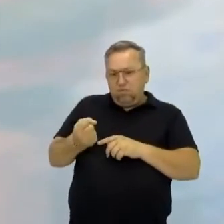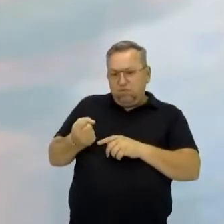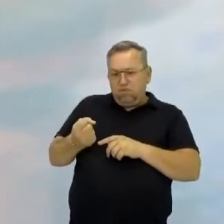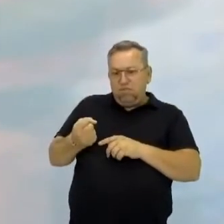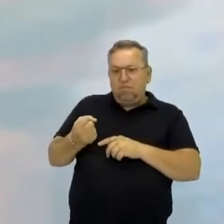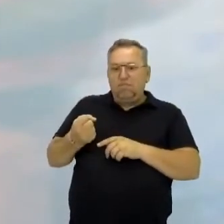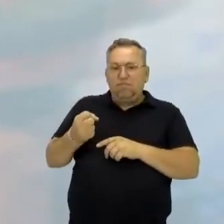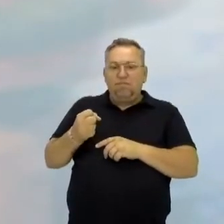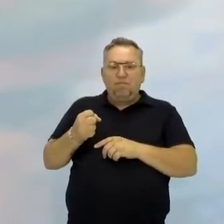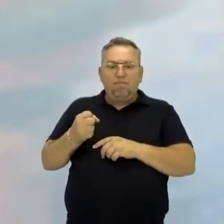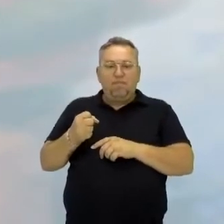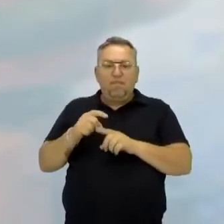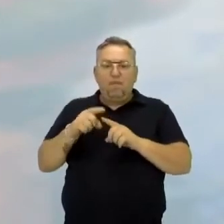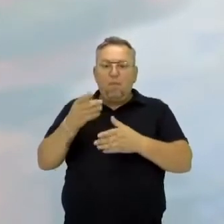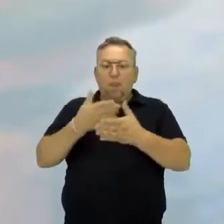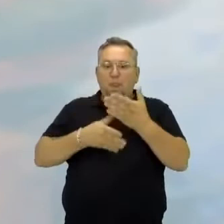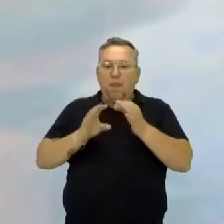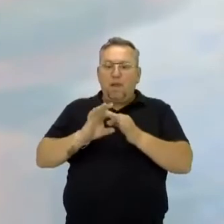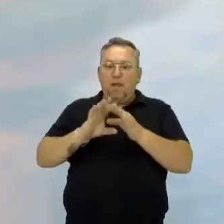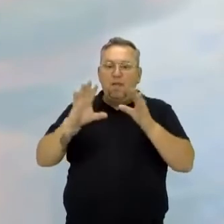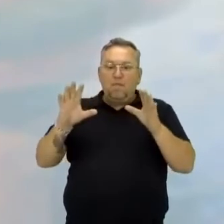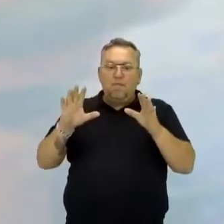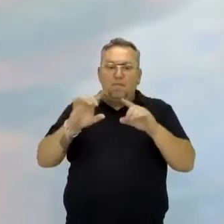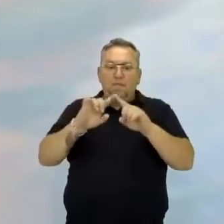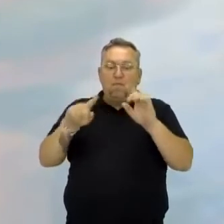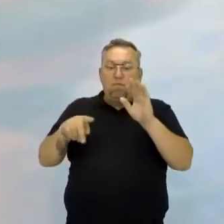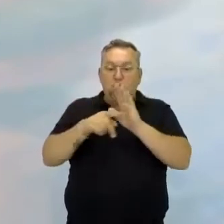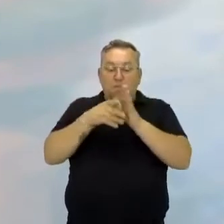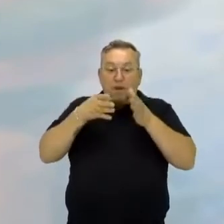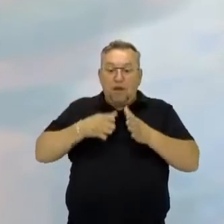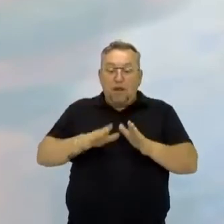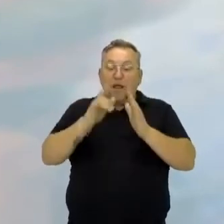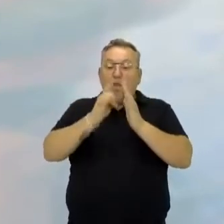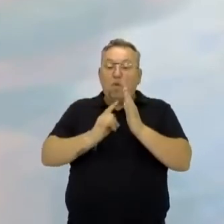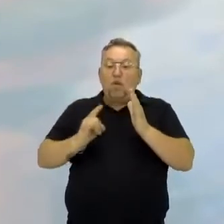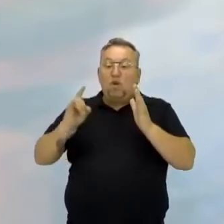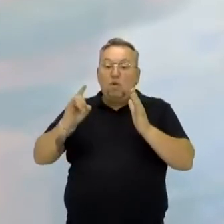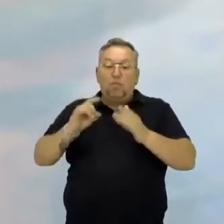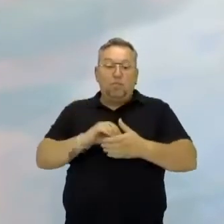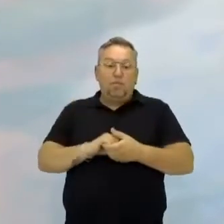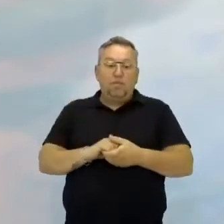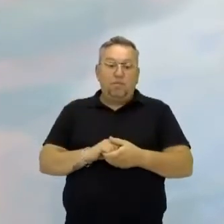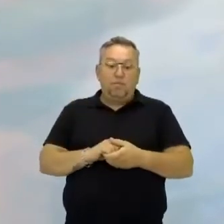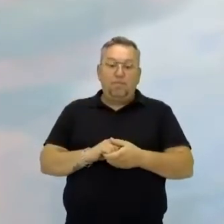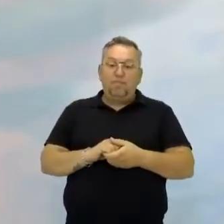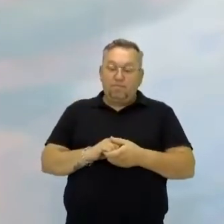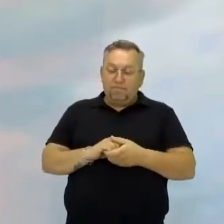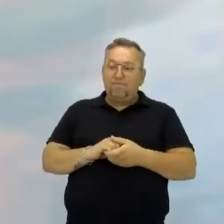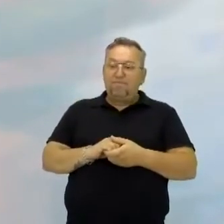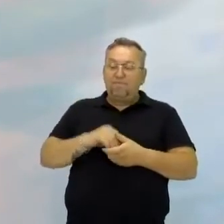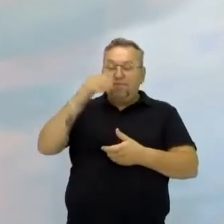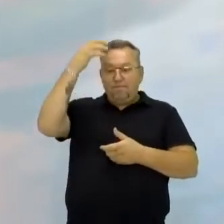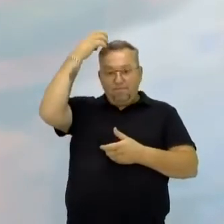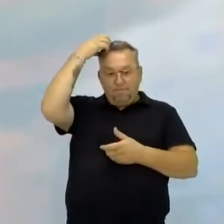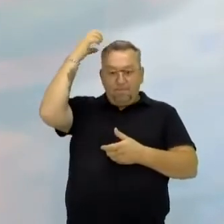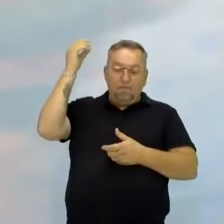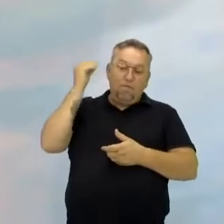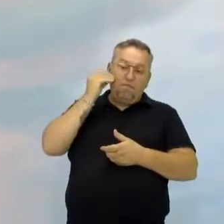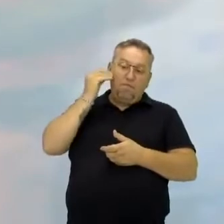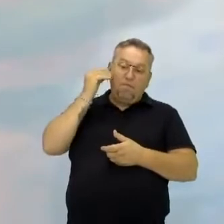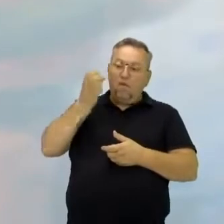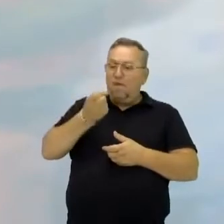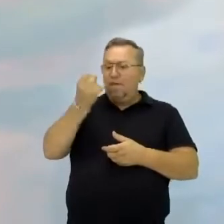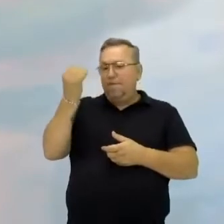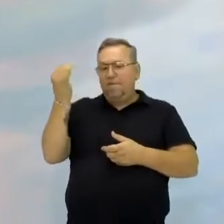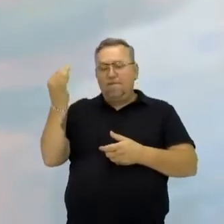com a coroa, em troca de liberdade e terras para os nascidos no Quilombo. Então, assim, ó, a coroa portuguesa tentou